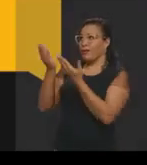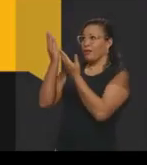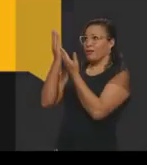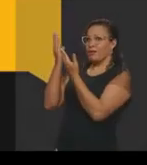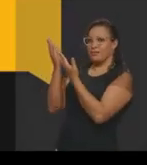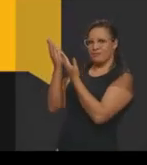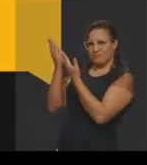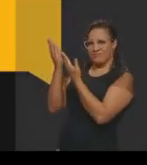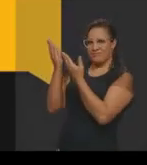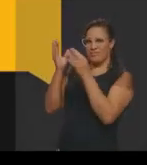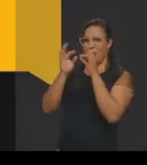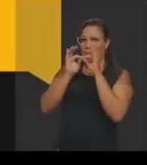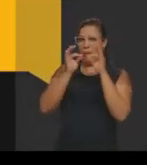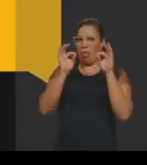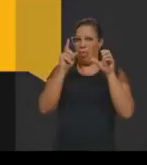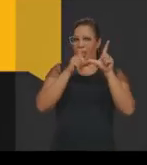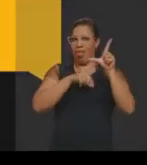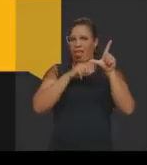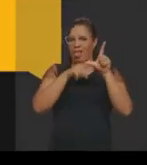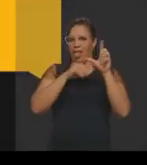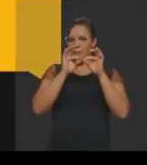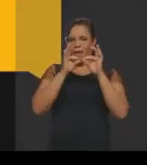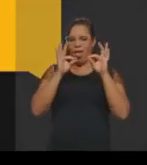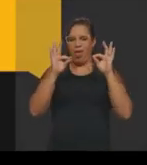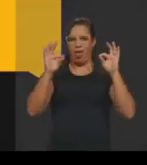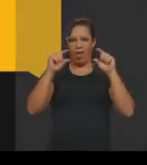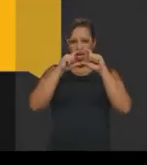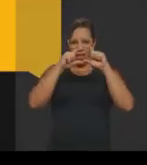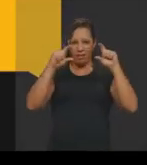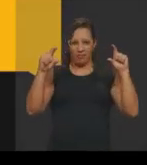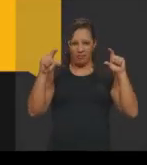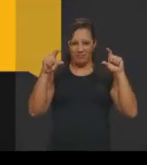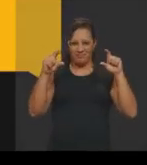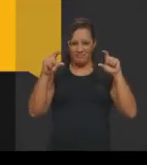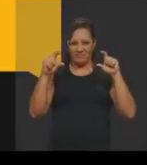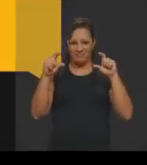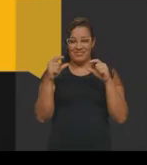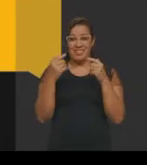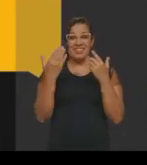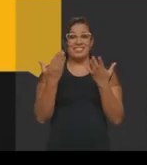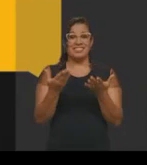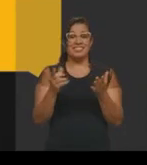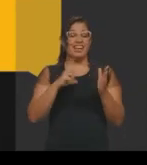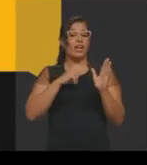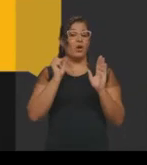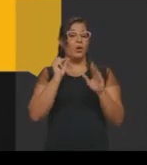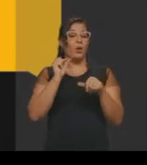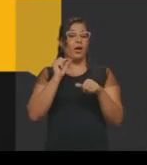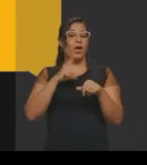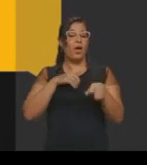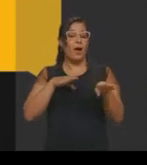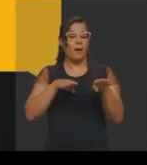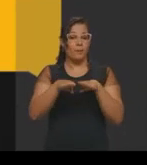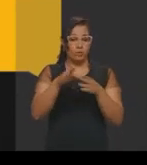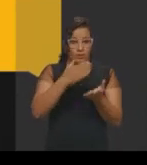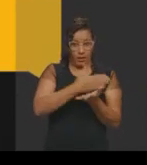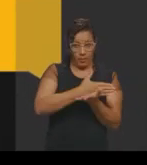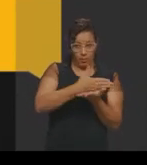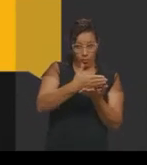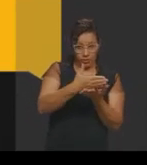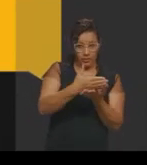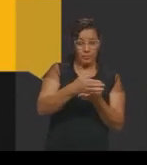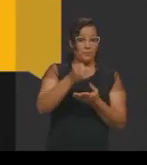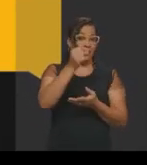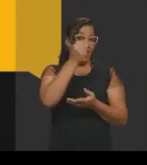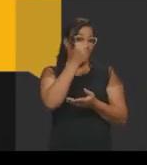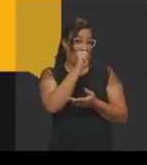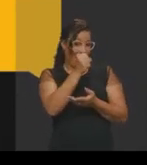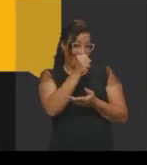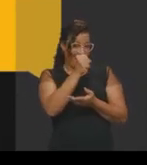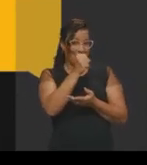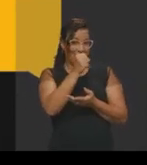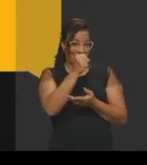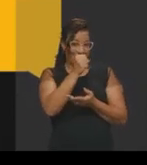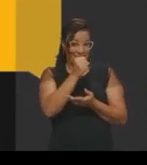emaranhado de letras? Nós temos a posição inicial, que seria o S0, aqui o S é posição